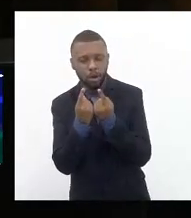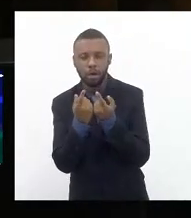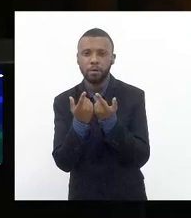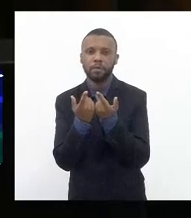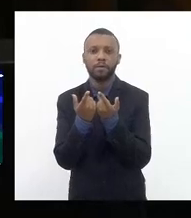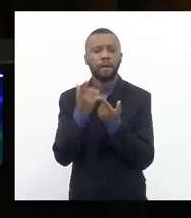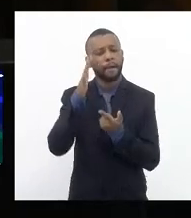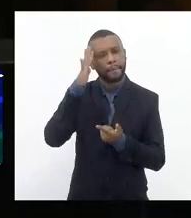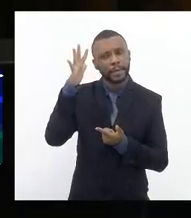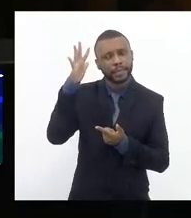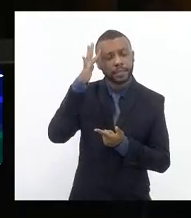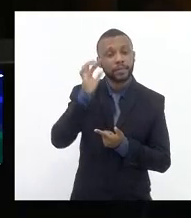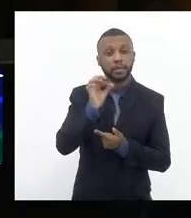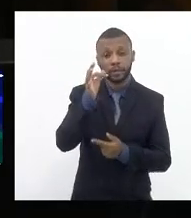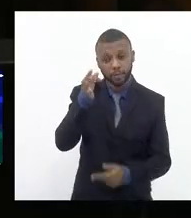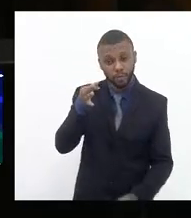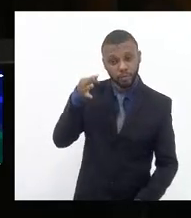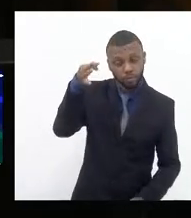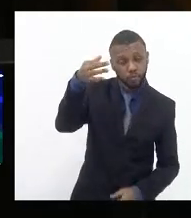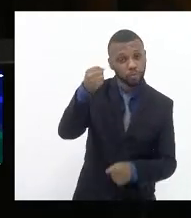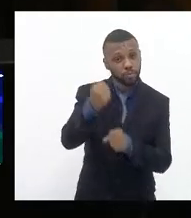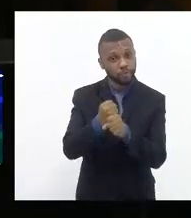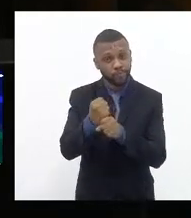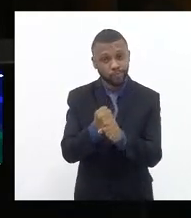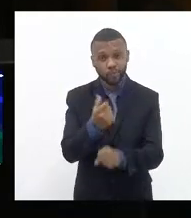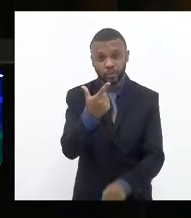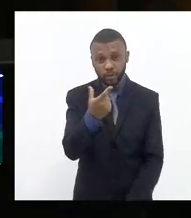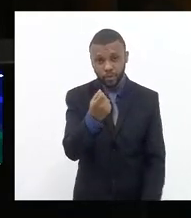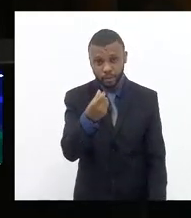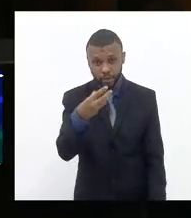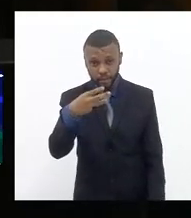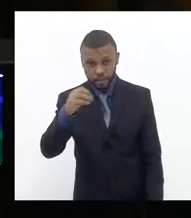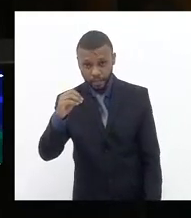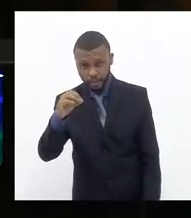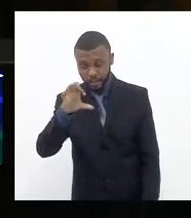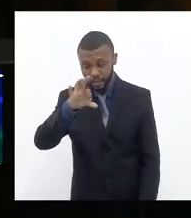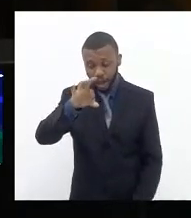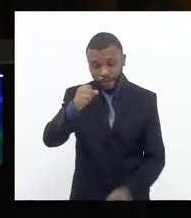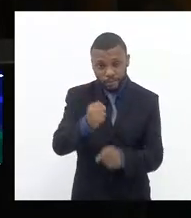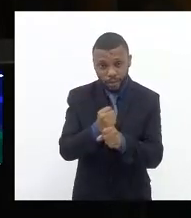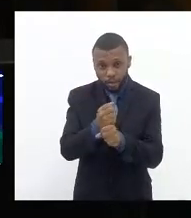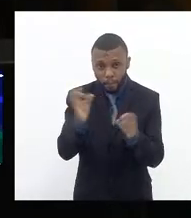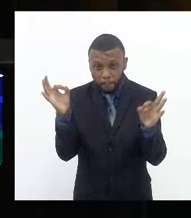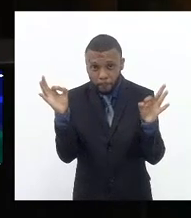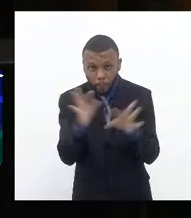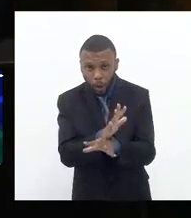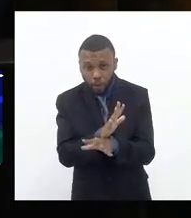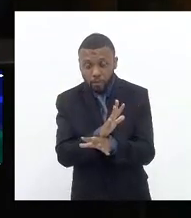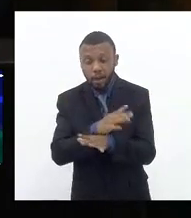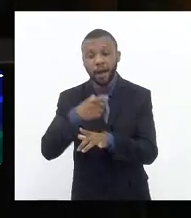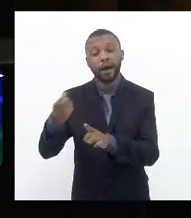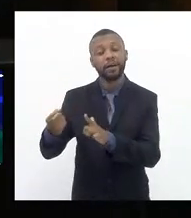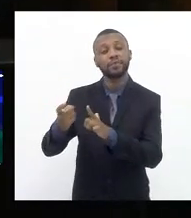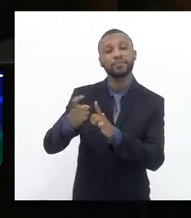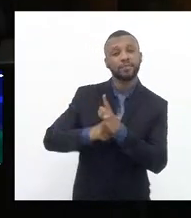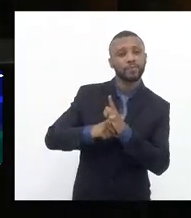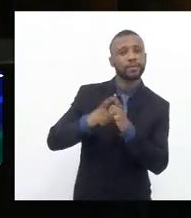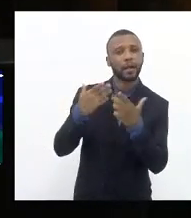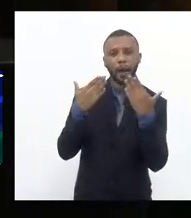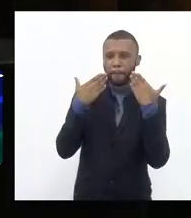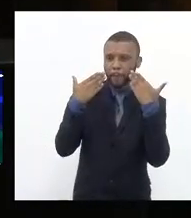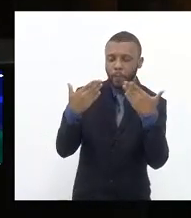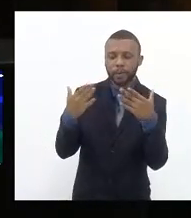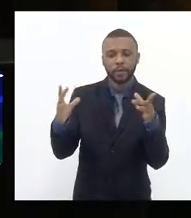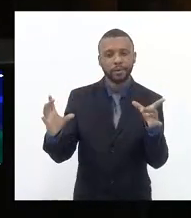2030, ao final deste novo ciclo de 9 anos, o estoque da dívida pública do Estado do Rio de Janeiro com a